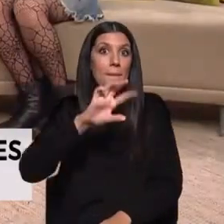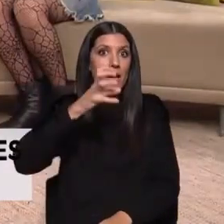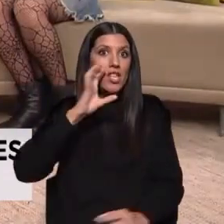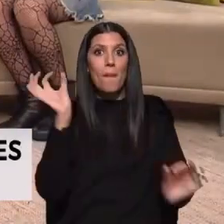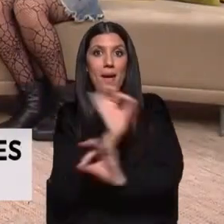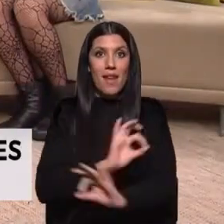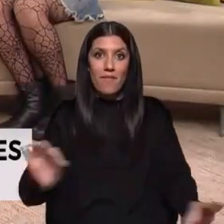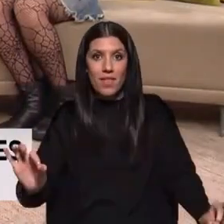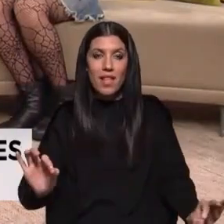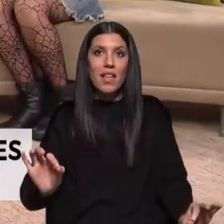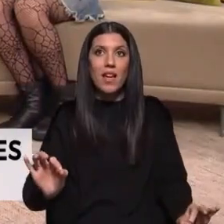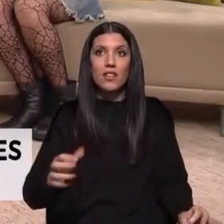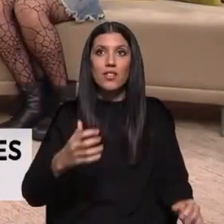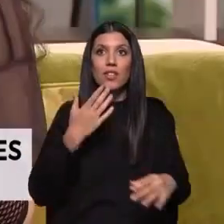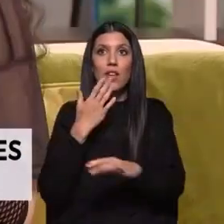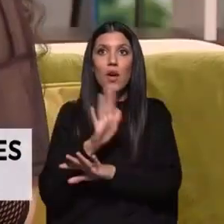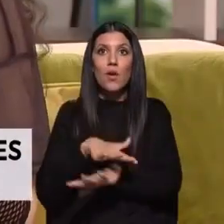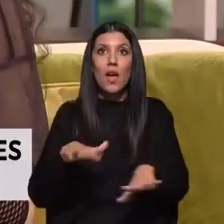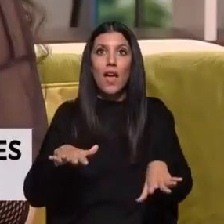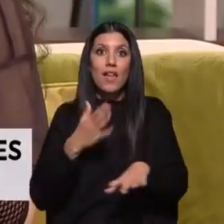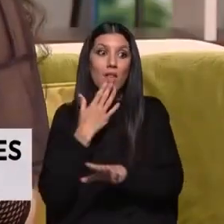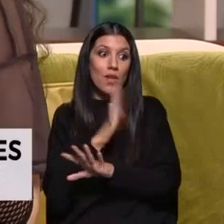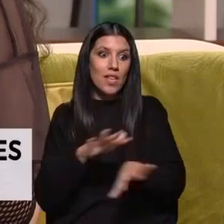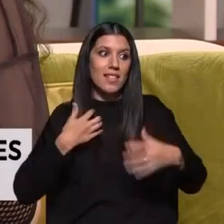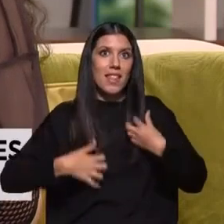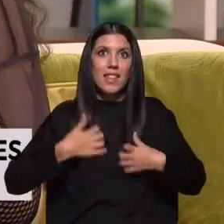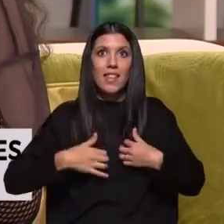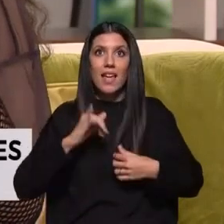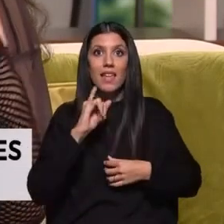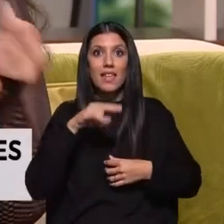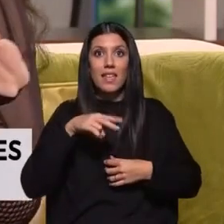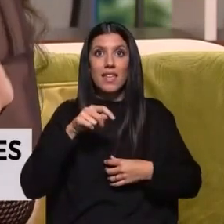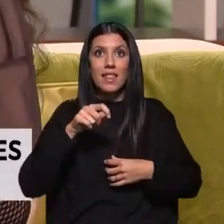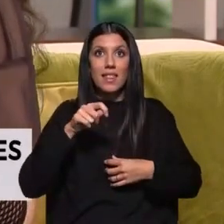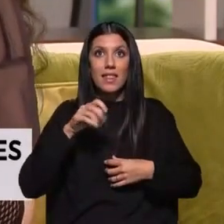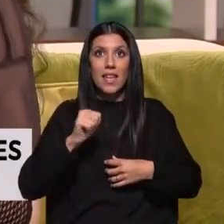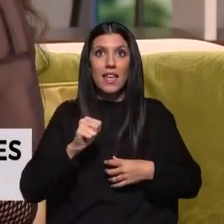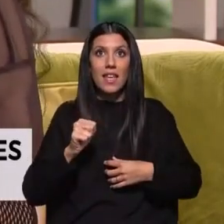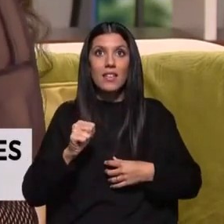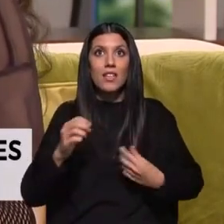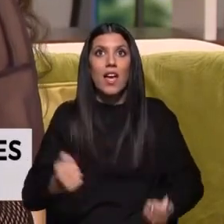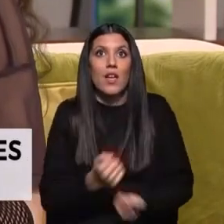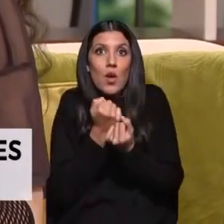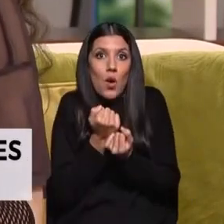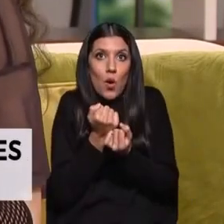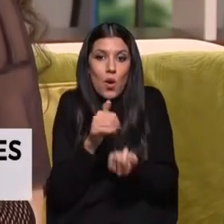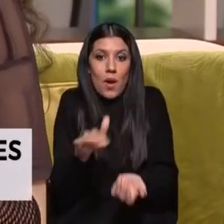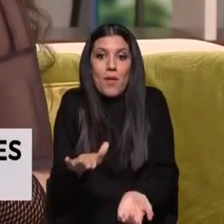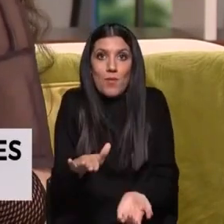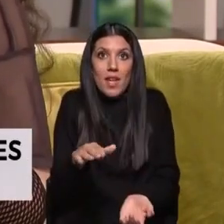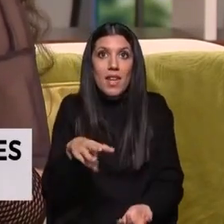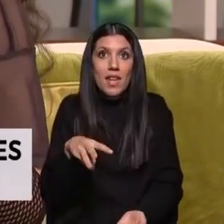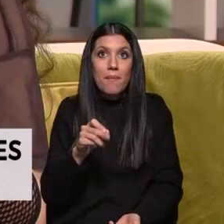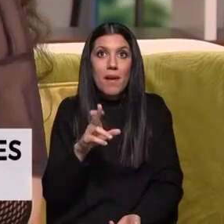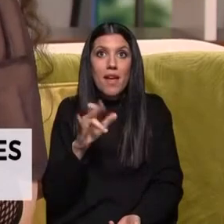E é um dos musicais favoritos deles. E a Inês foi, agarrou na Marianinha, que é a nossa mais pequenina de todas,